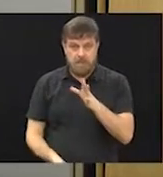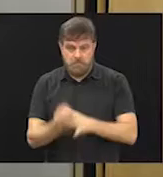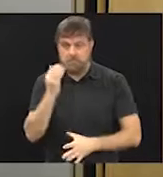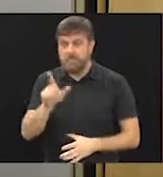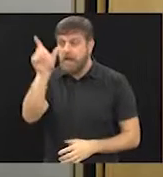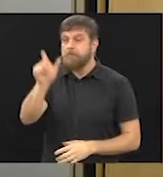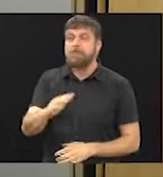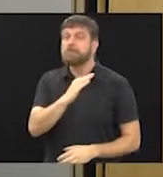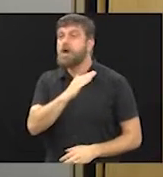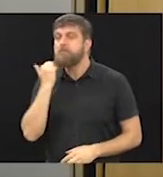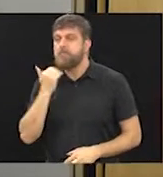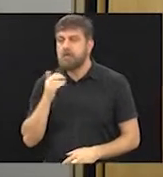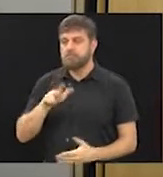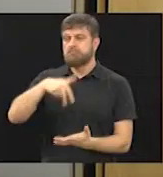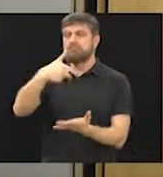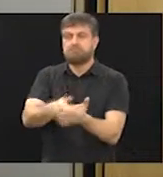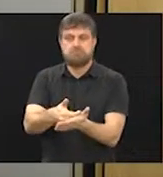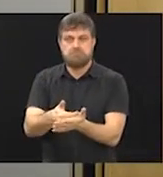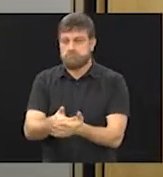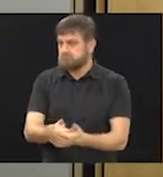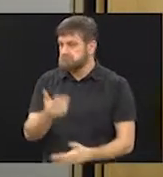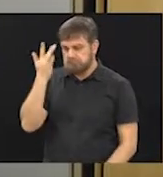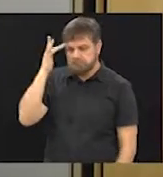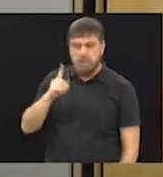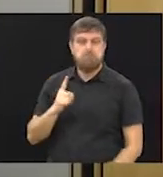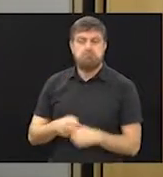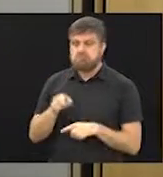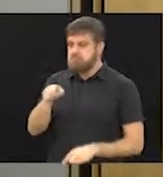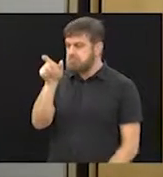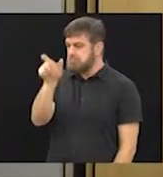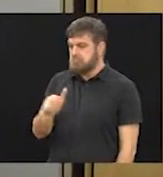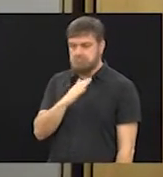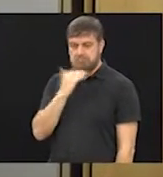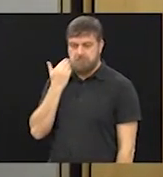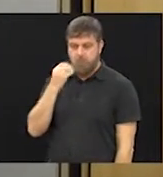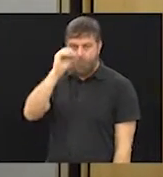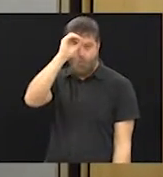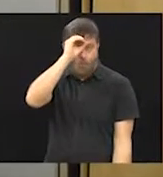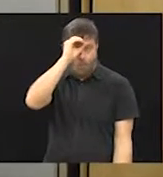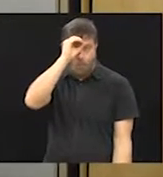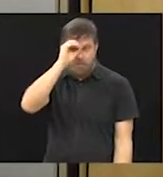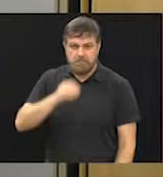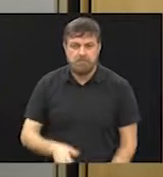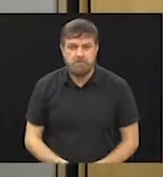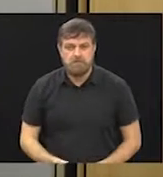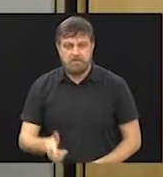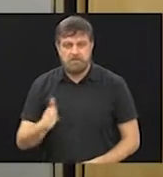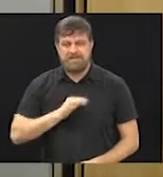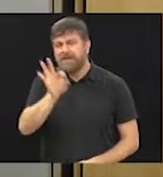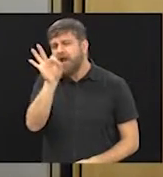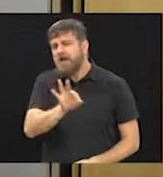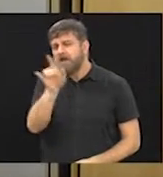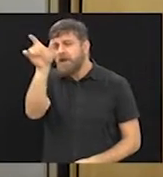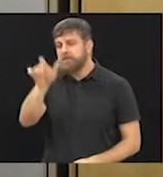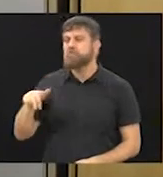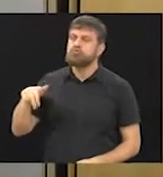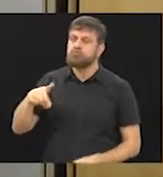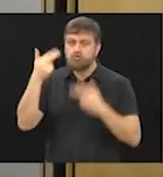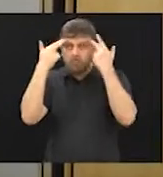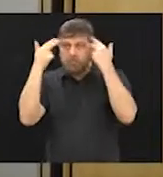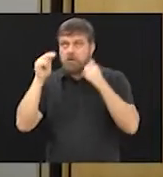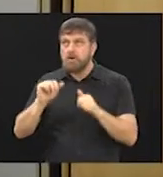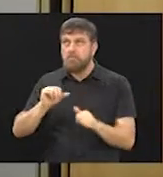súbitas que você não consegue definir a causa. Os índices de morte súbita vão